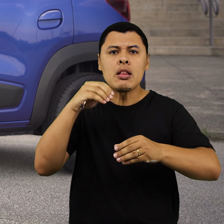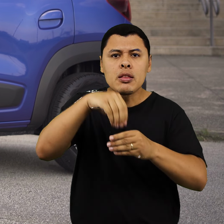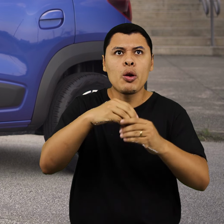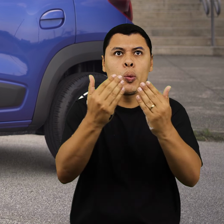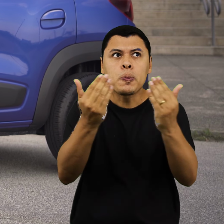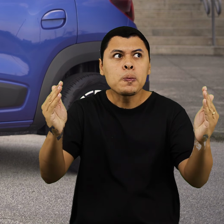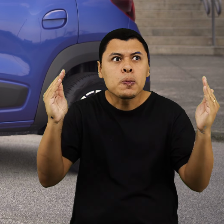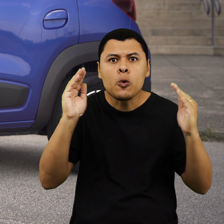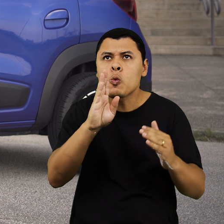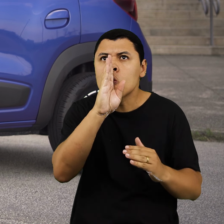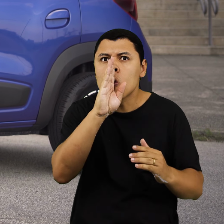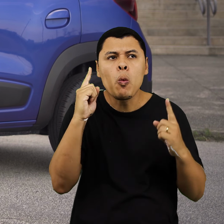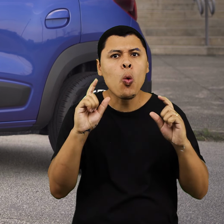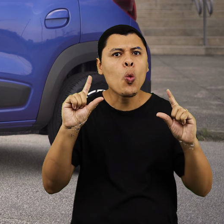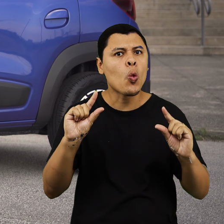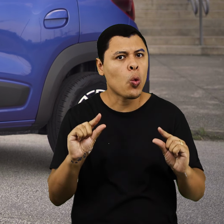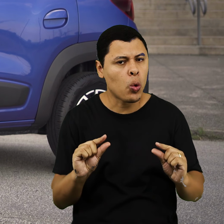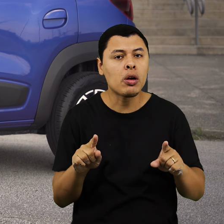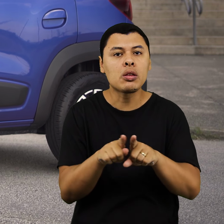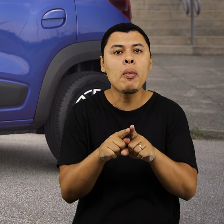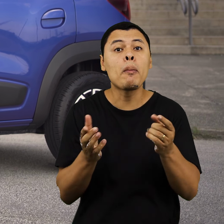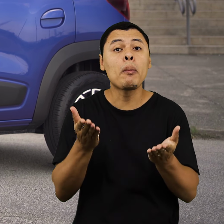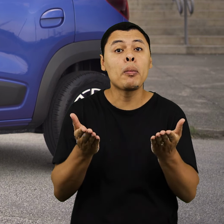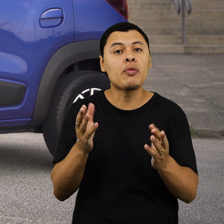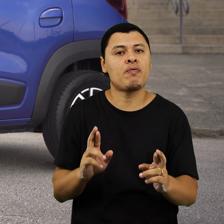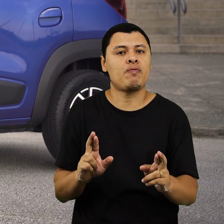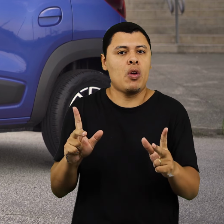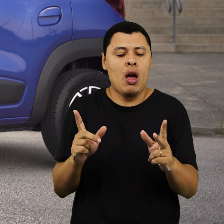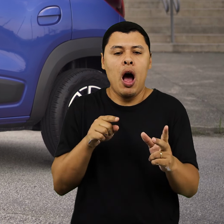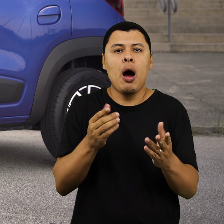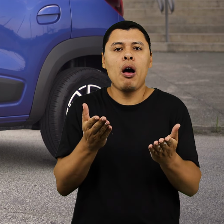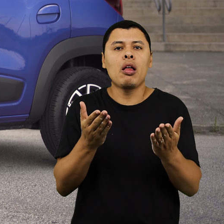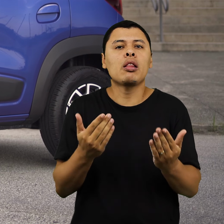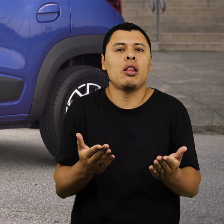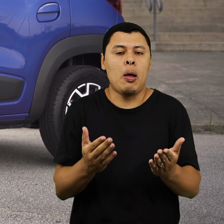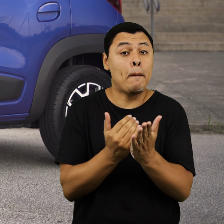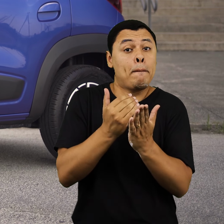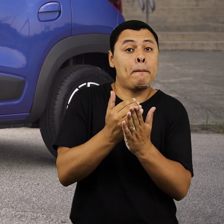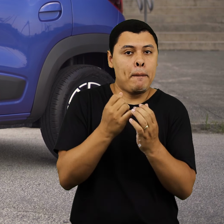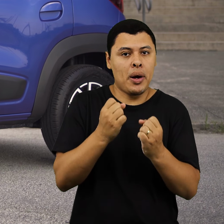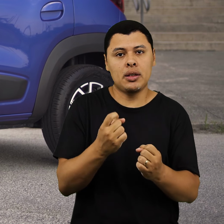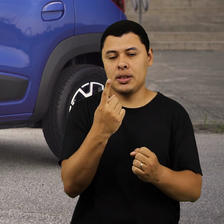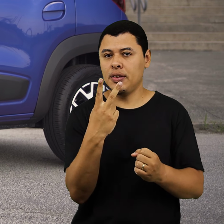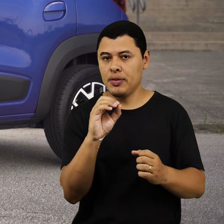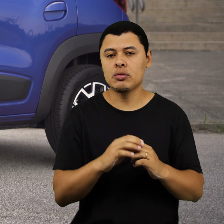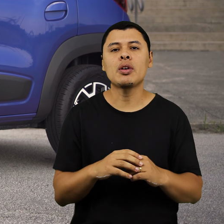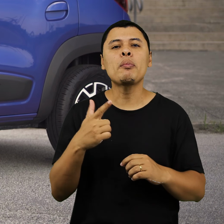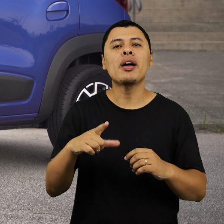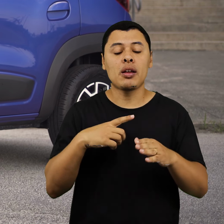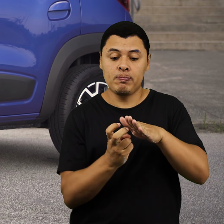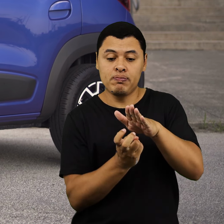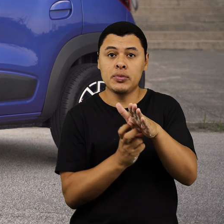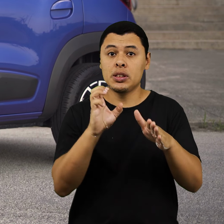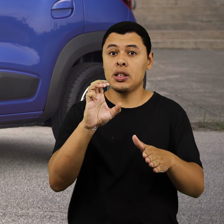termoacústica também, então é um veículo bem diferente, tem uma diferença de peso inclusive na casa de 120 quilos. Ele utiliza uma plataforma chamada CMF-A, justamente